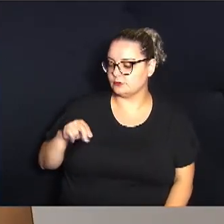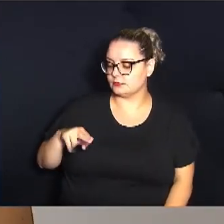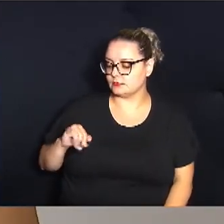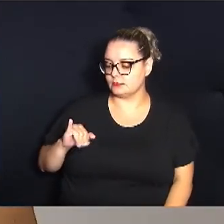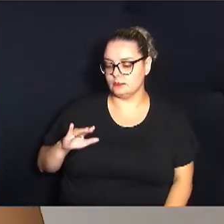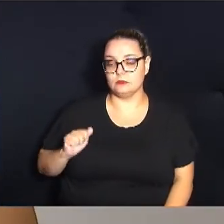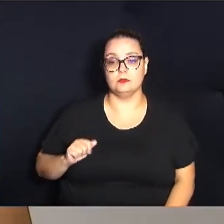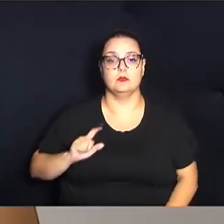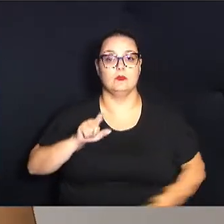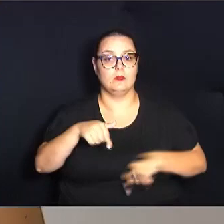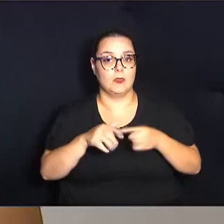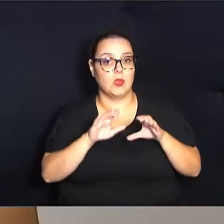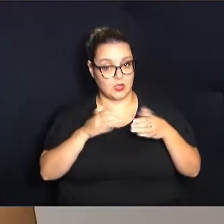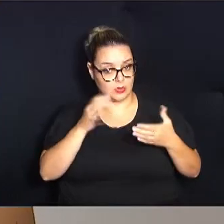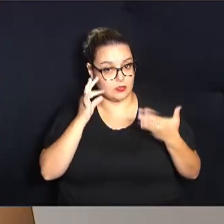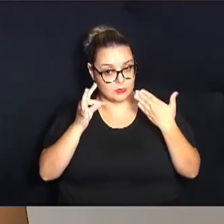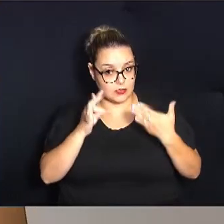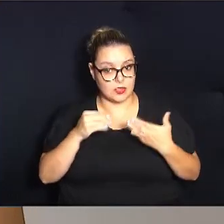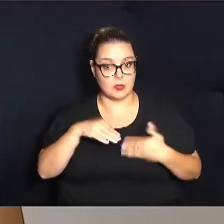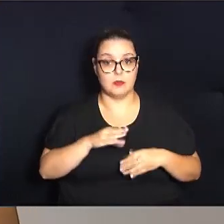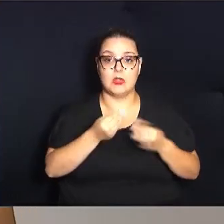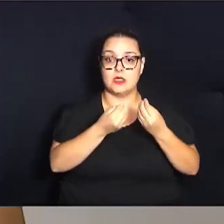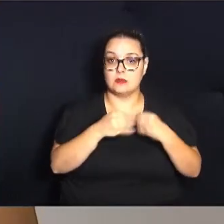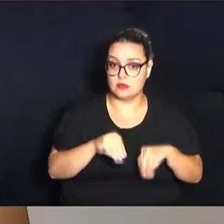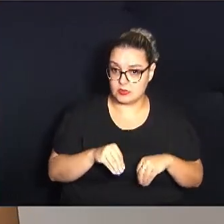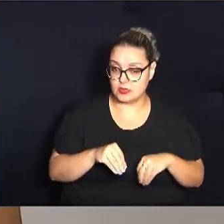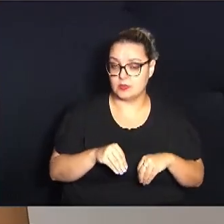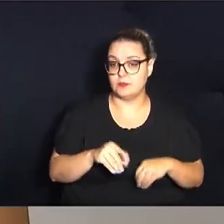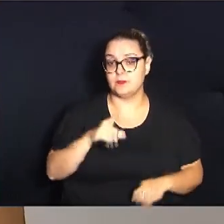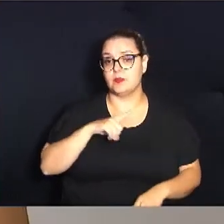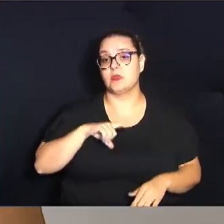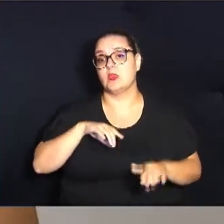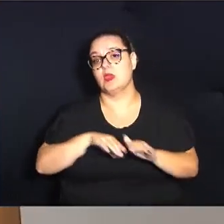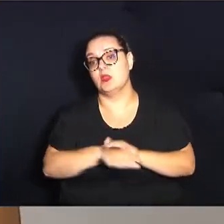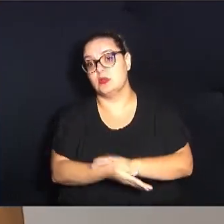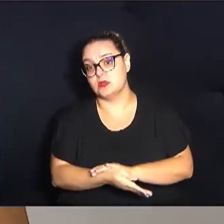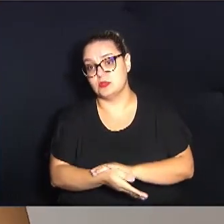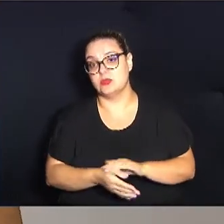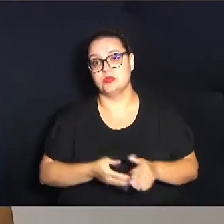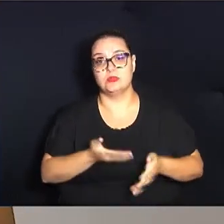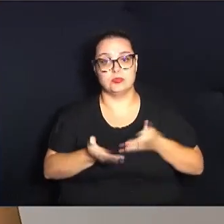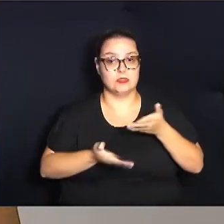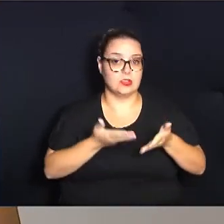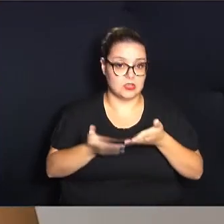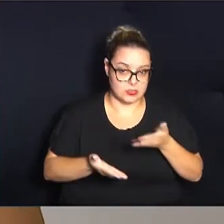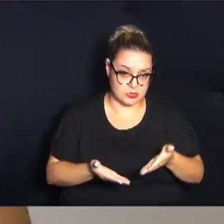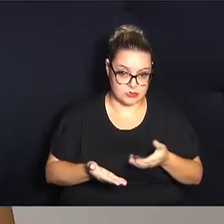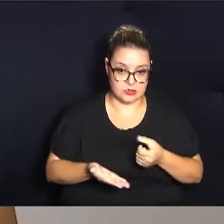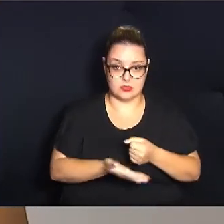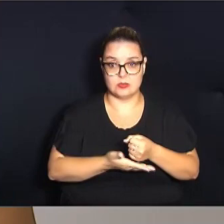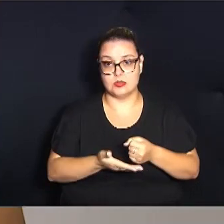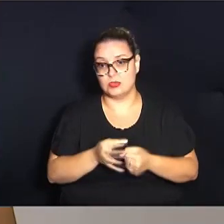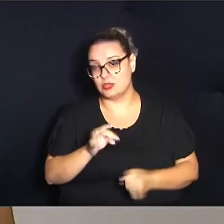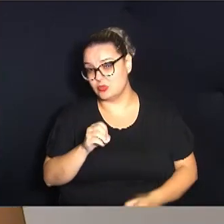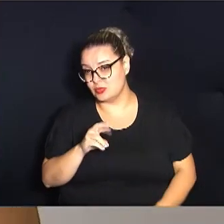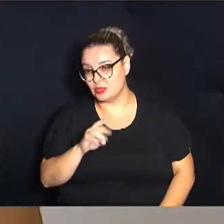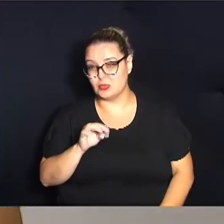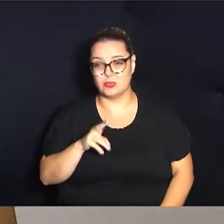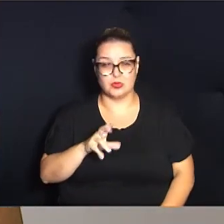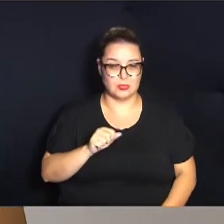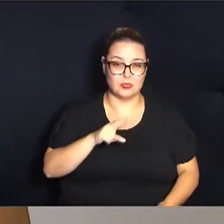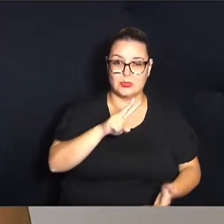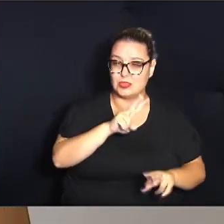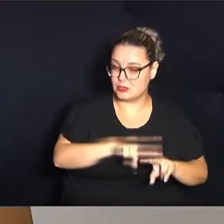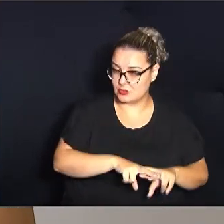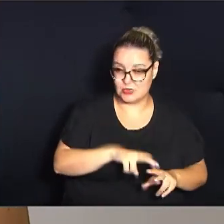comunidades terapêuticas, essas mais precarizadas, elas têm o costume de usar tratamentos à base de tortura, de cárcere, de